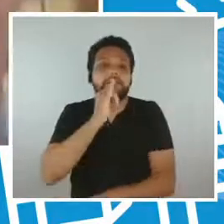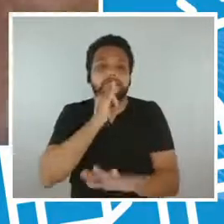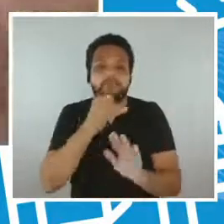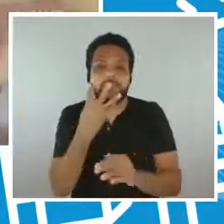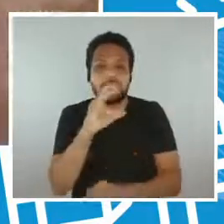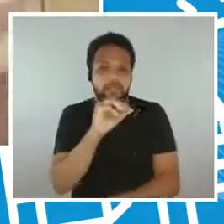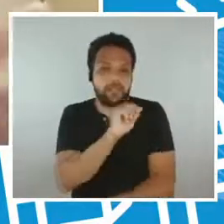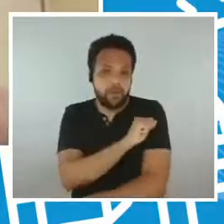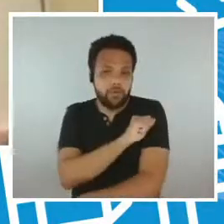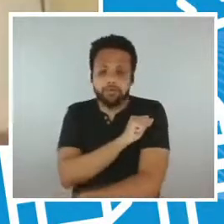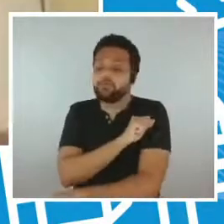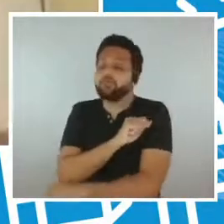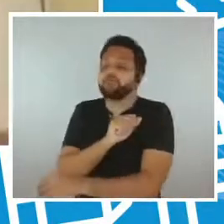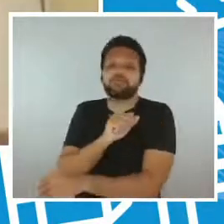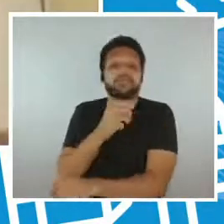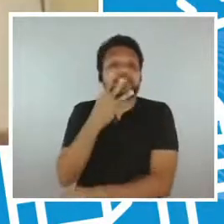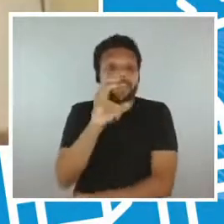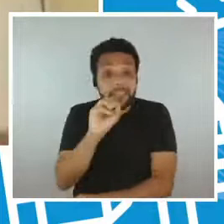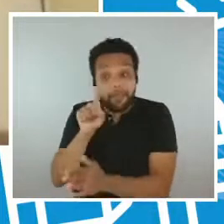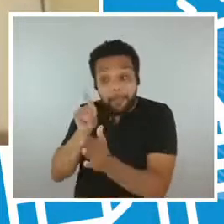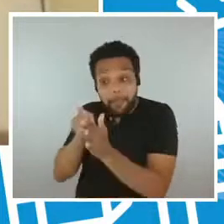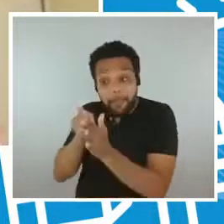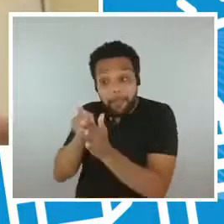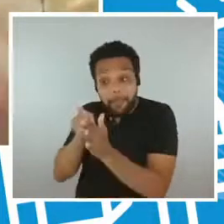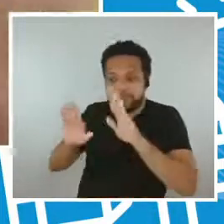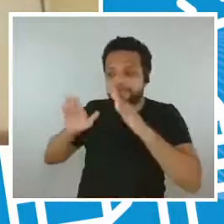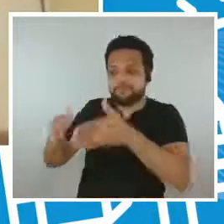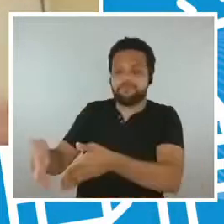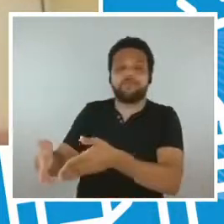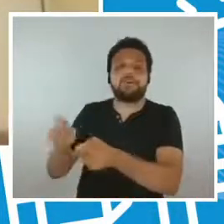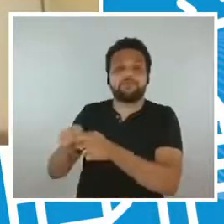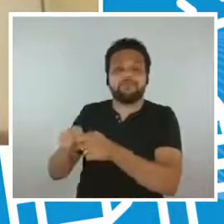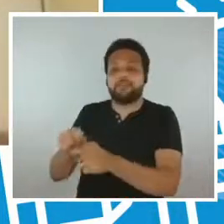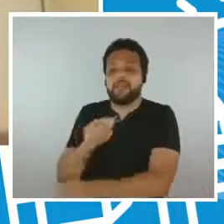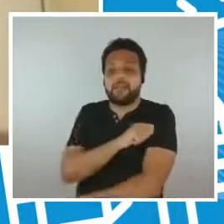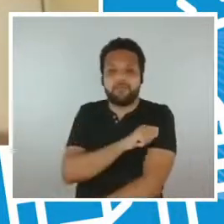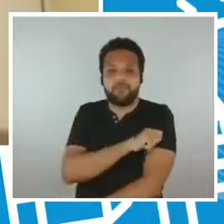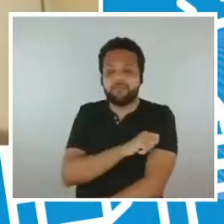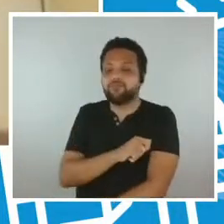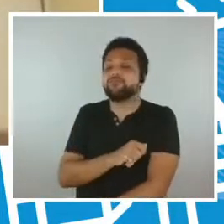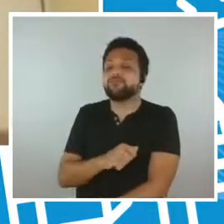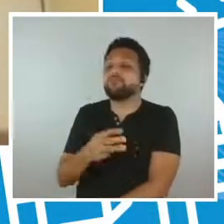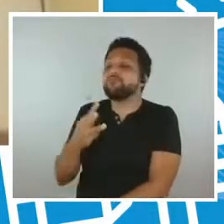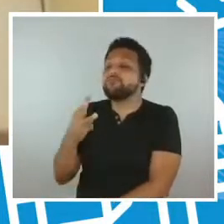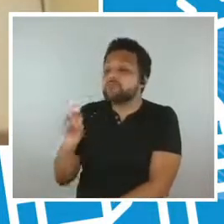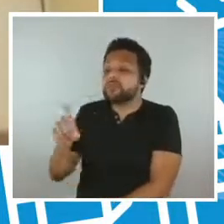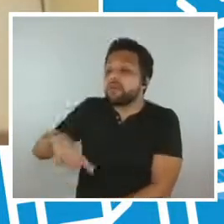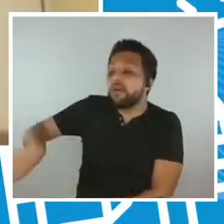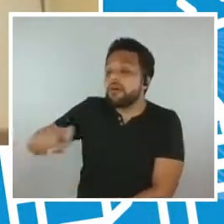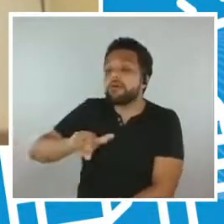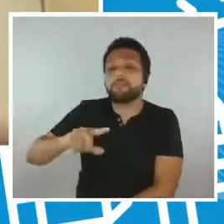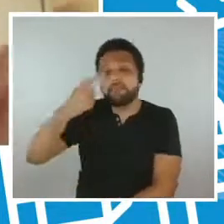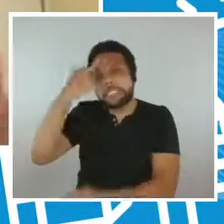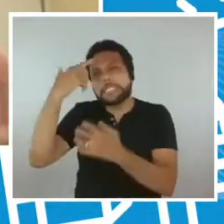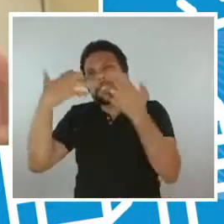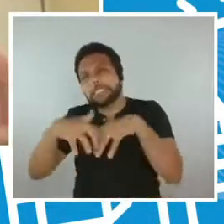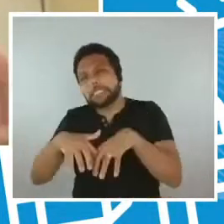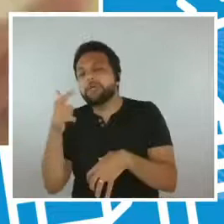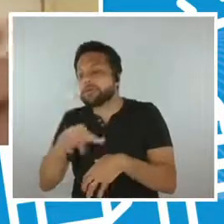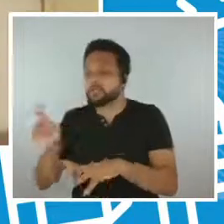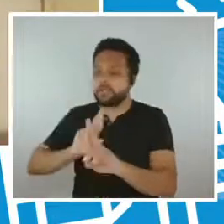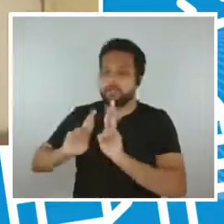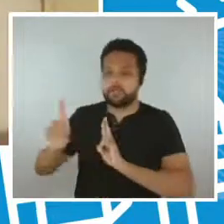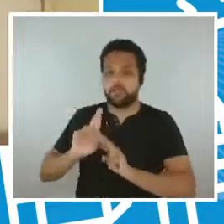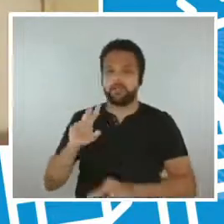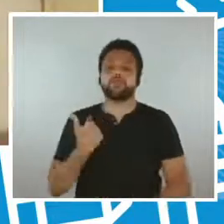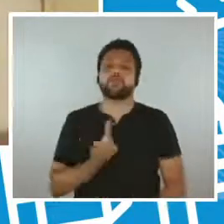gente vê as combinações possíveis desses atributos que todos são mobilizados para responder essas questões. Então, a gente consegue categorizar,